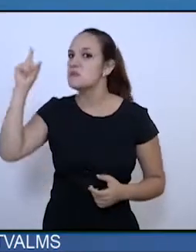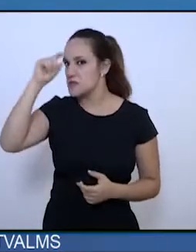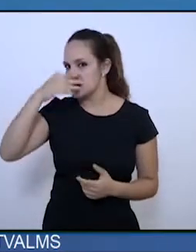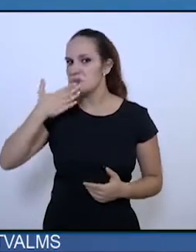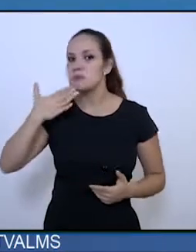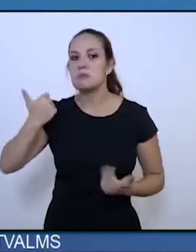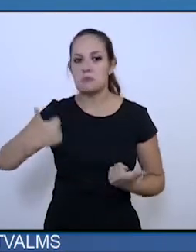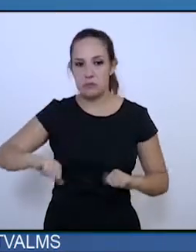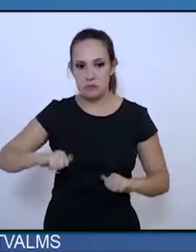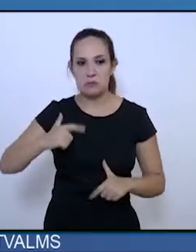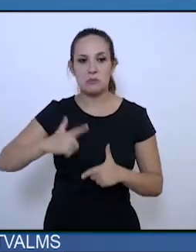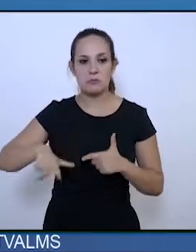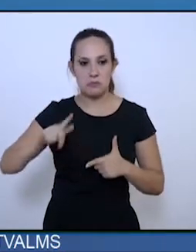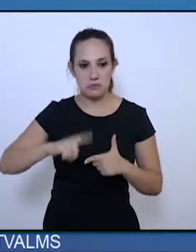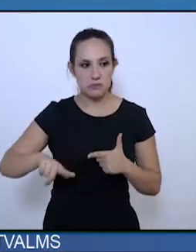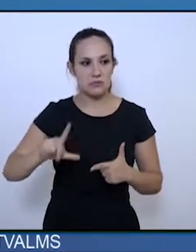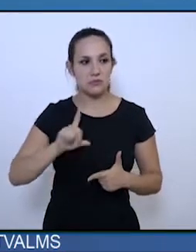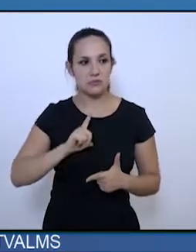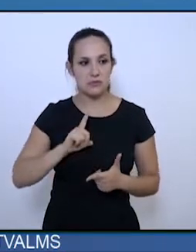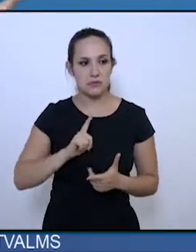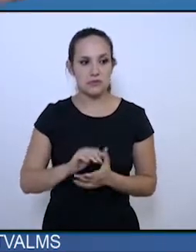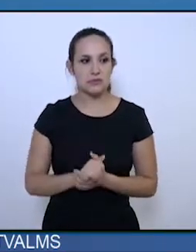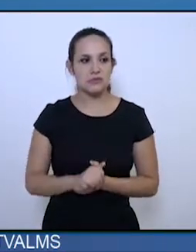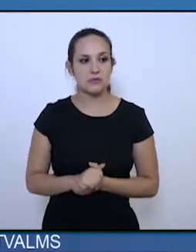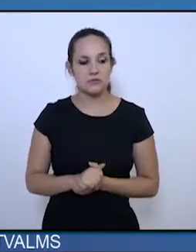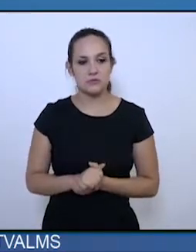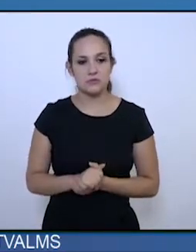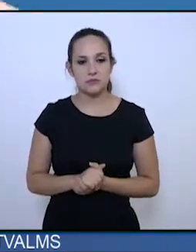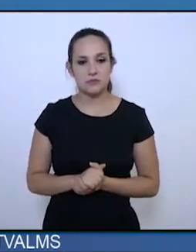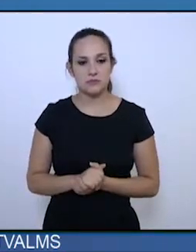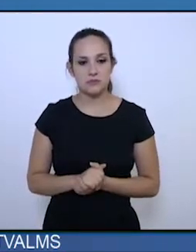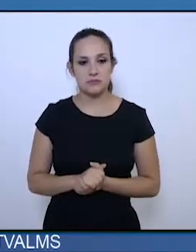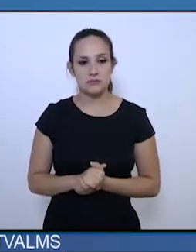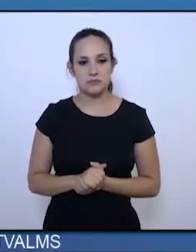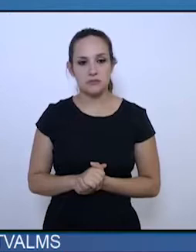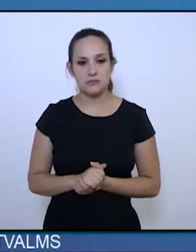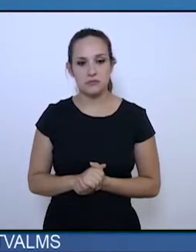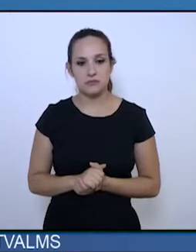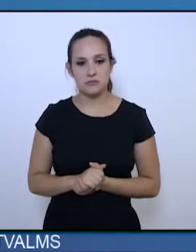ano, deputado Eduardo Rocha, a permanecer